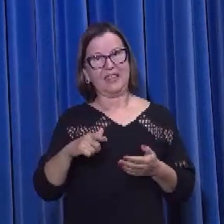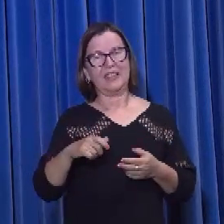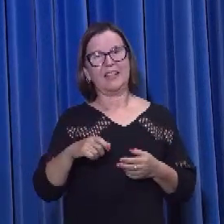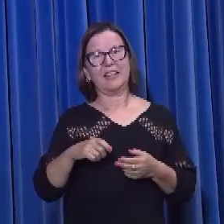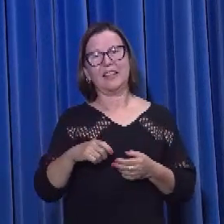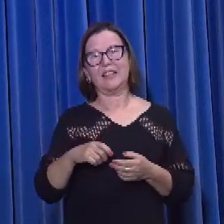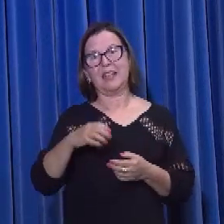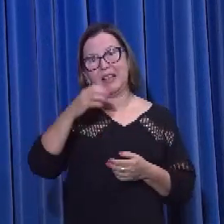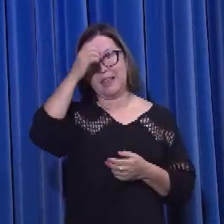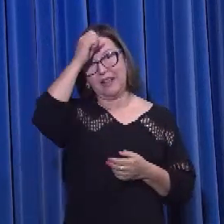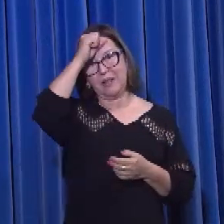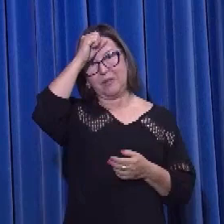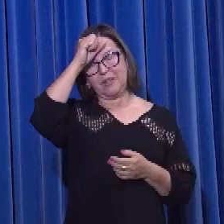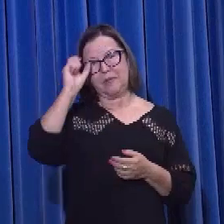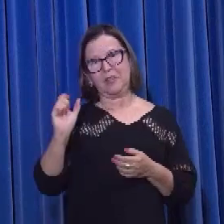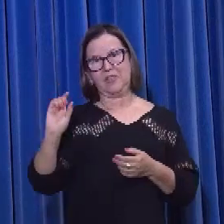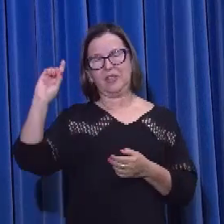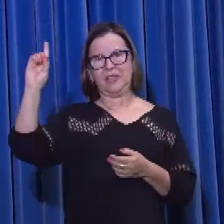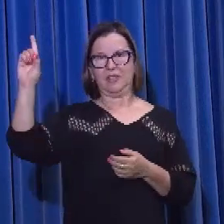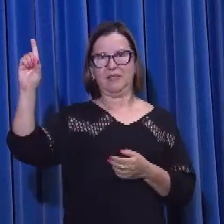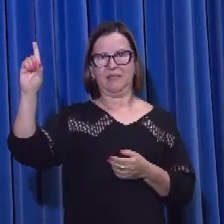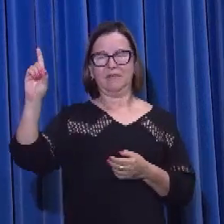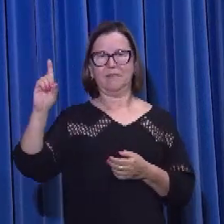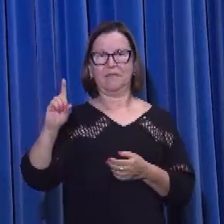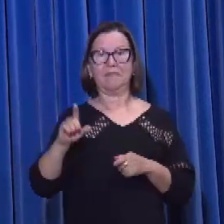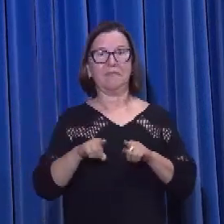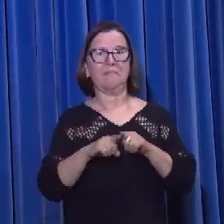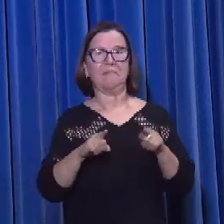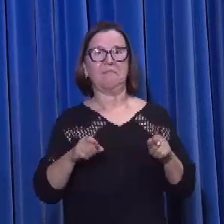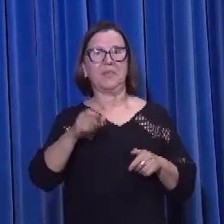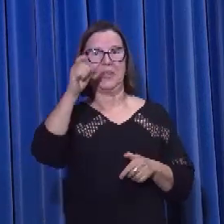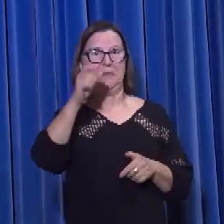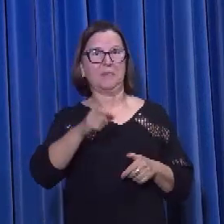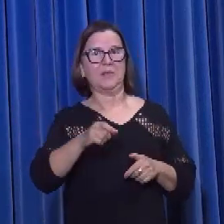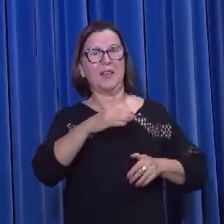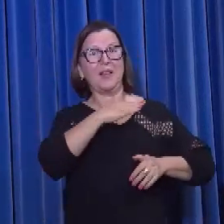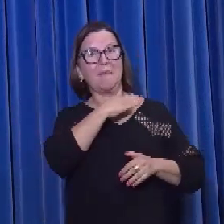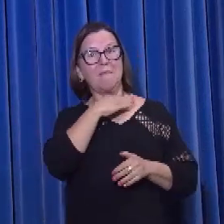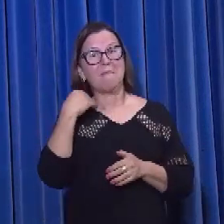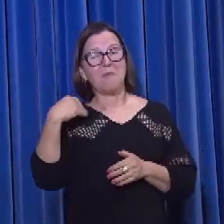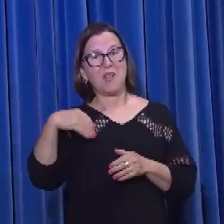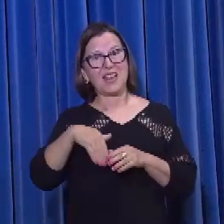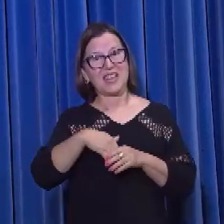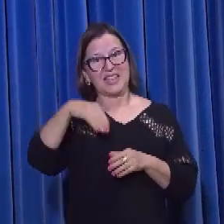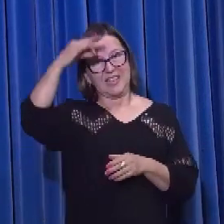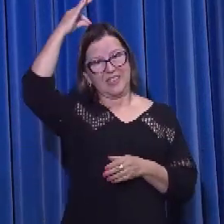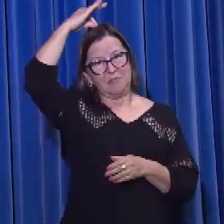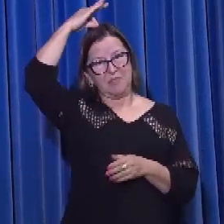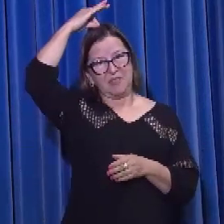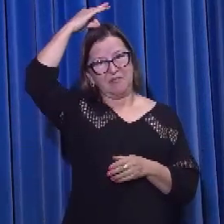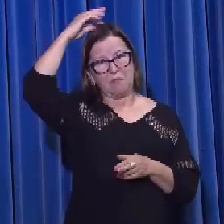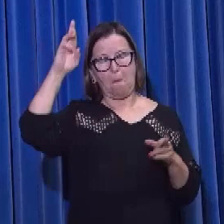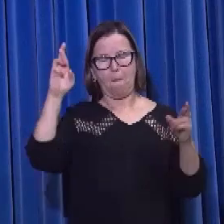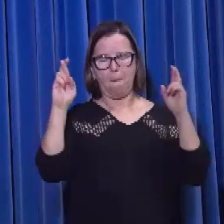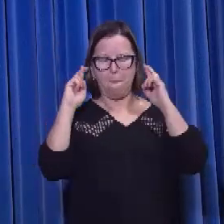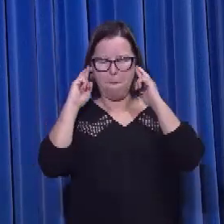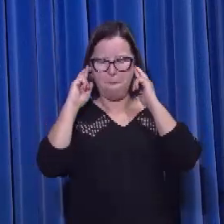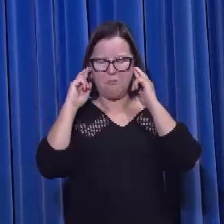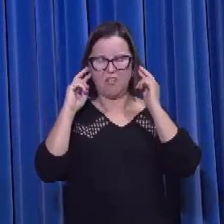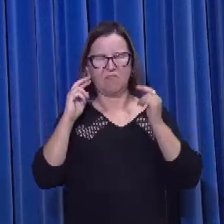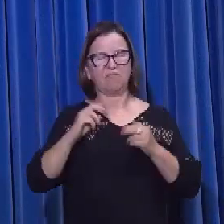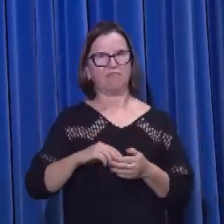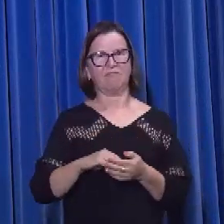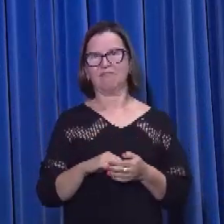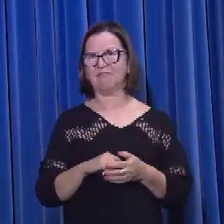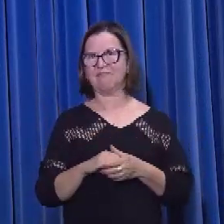Mas um morto espiritualmente não consegue ouvir. Nenhum. É